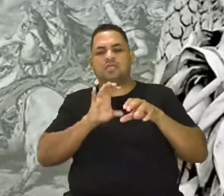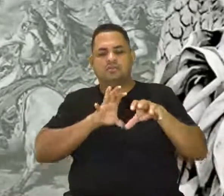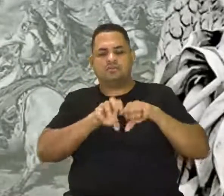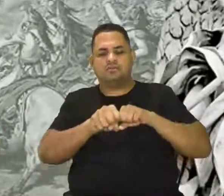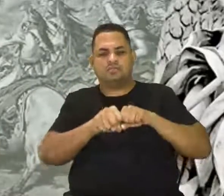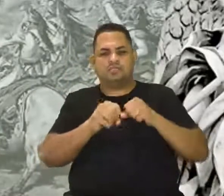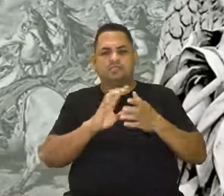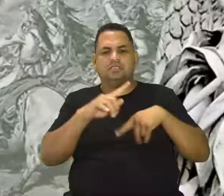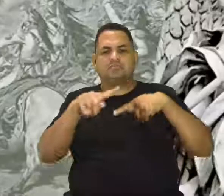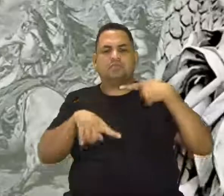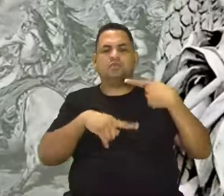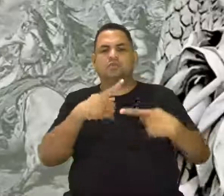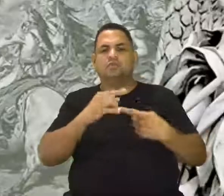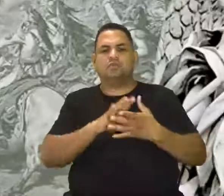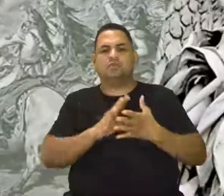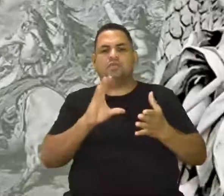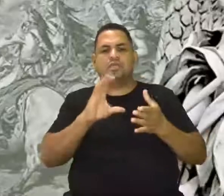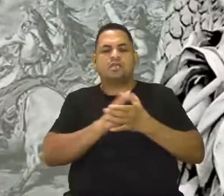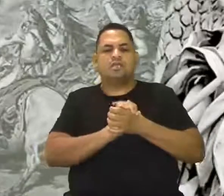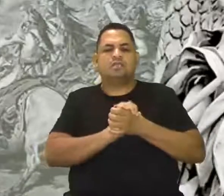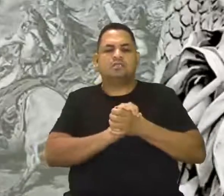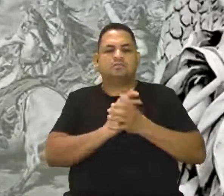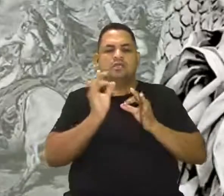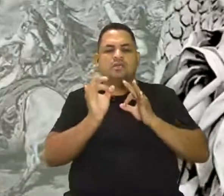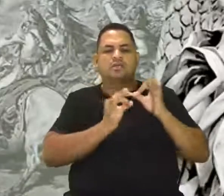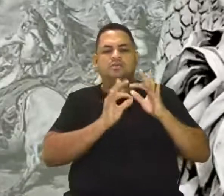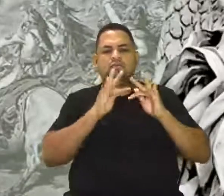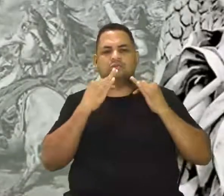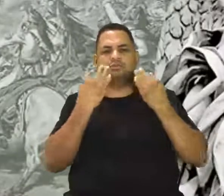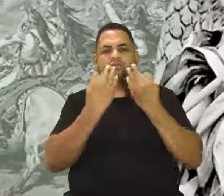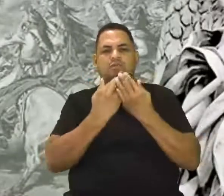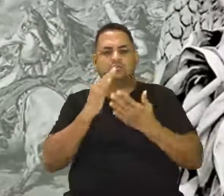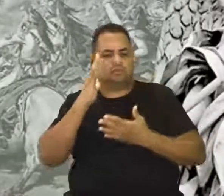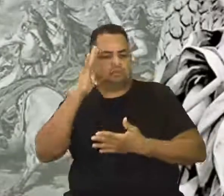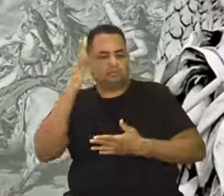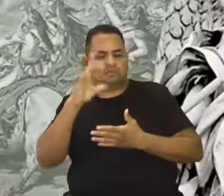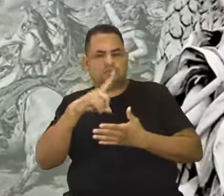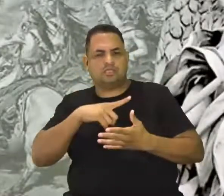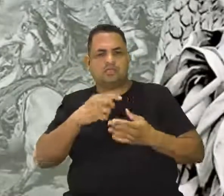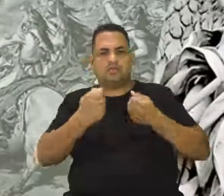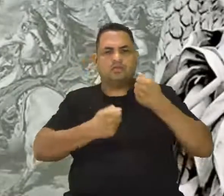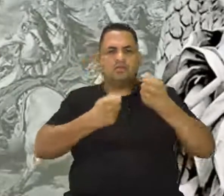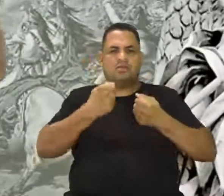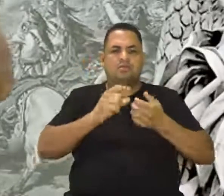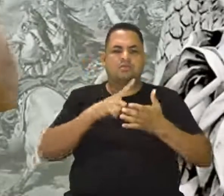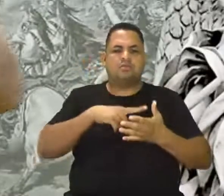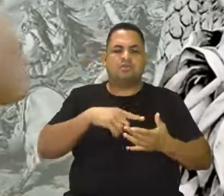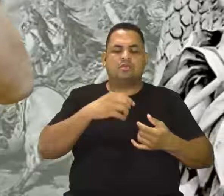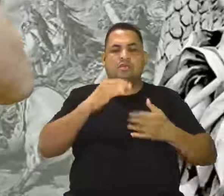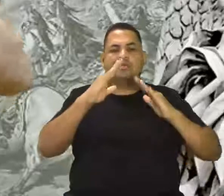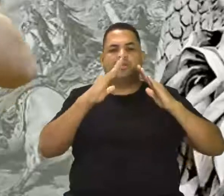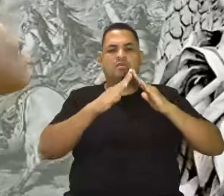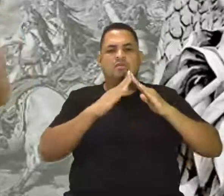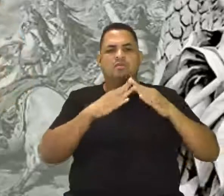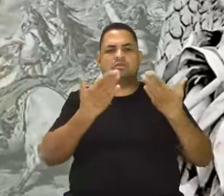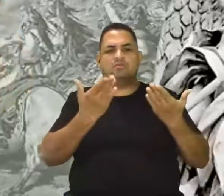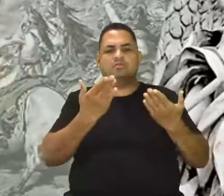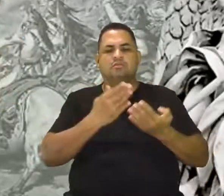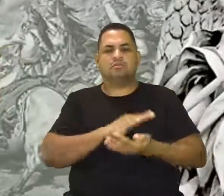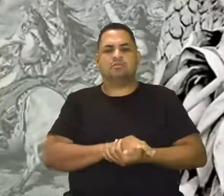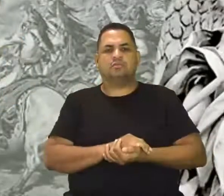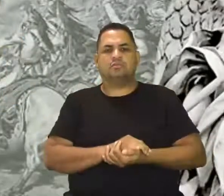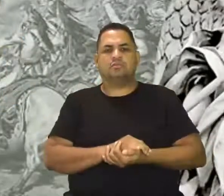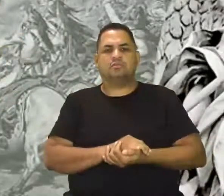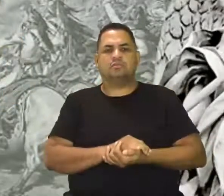Depois, casar, constituir família, o sonho de ter o carro, ter a tua casa e etc. É